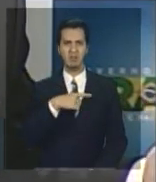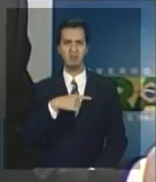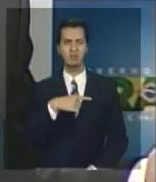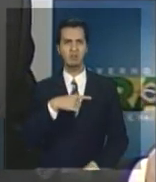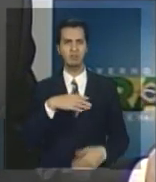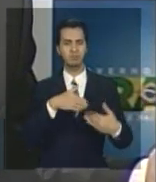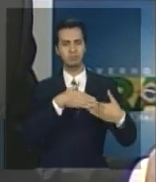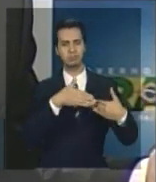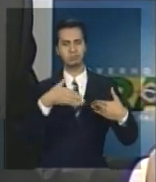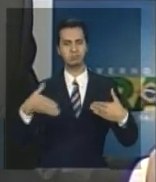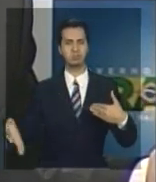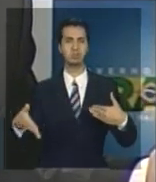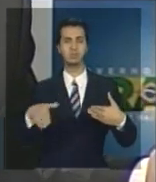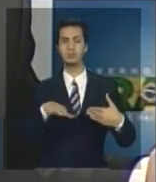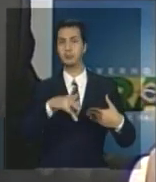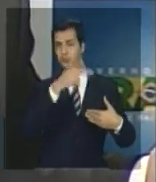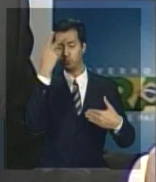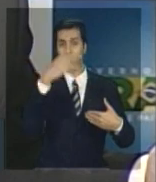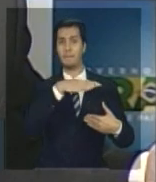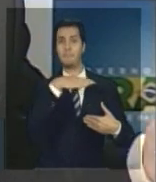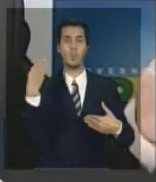sem existência de um óbito por dengue.